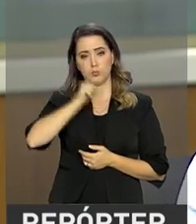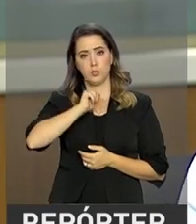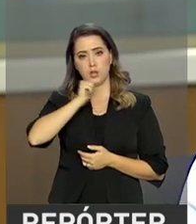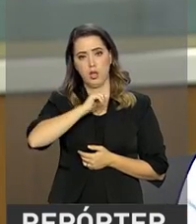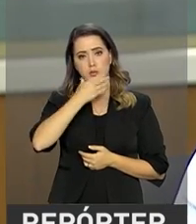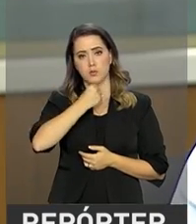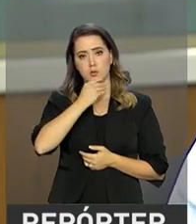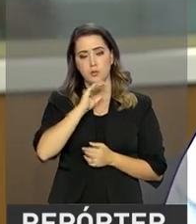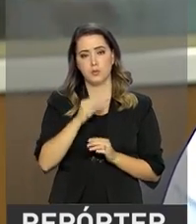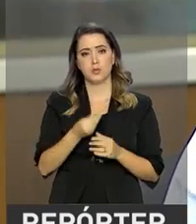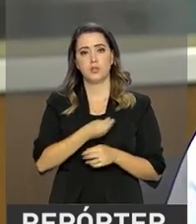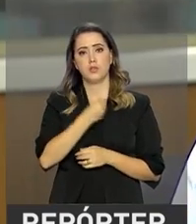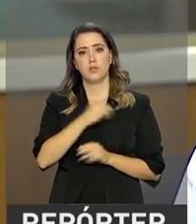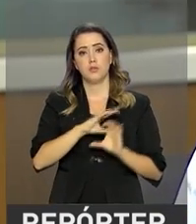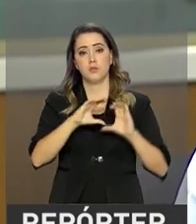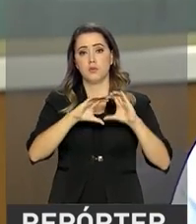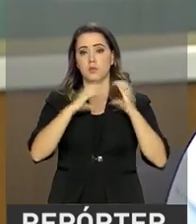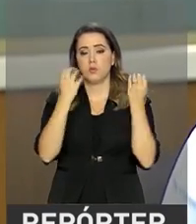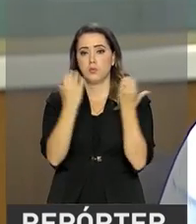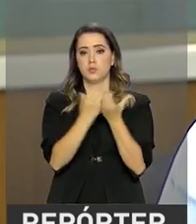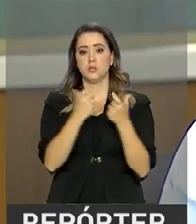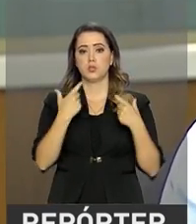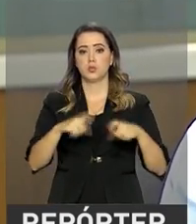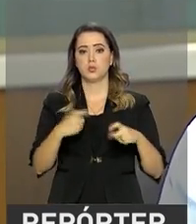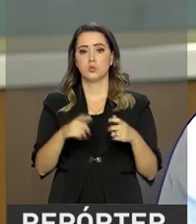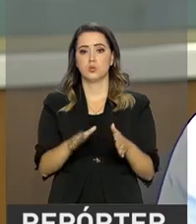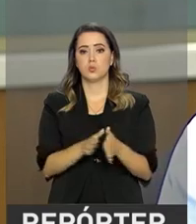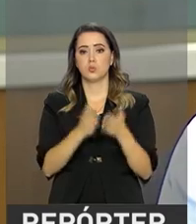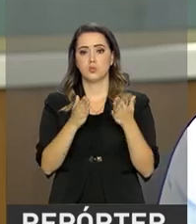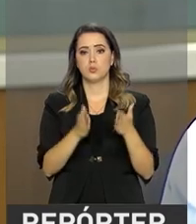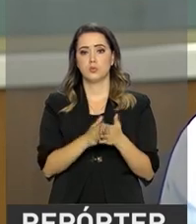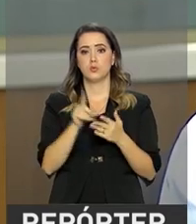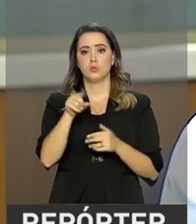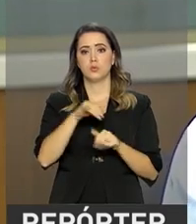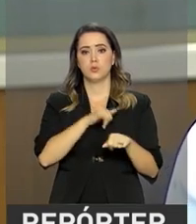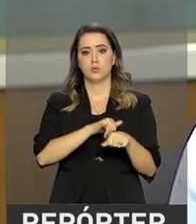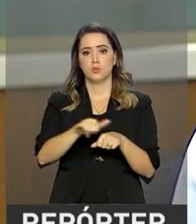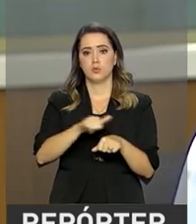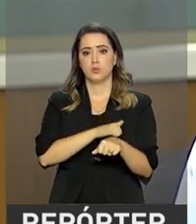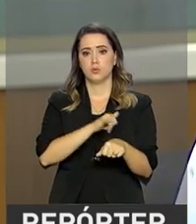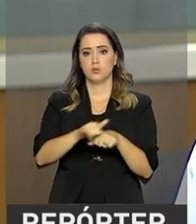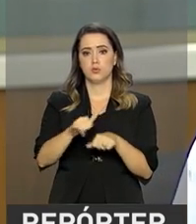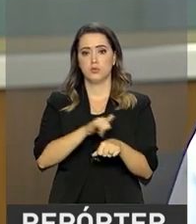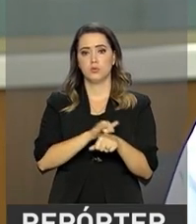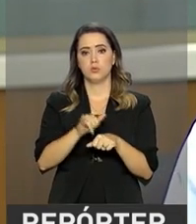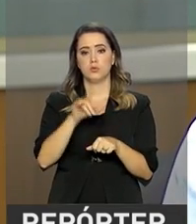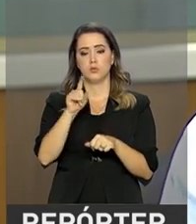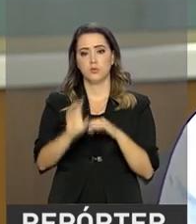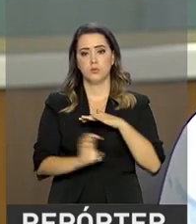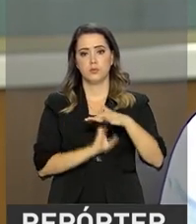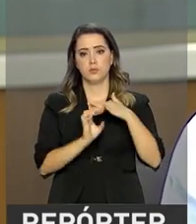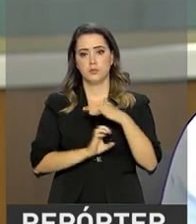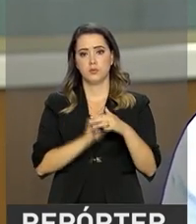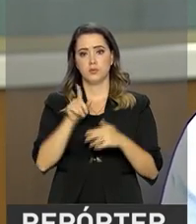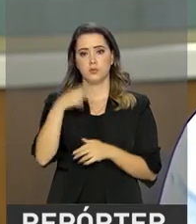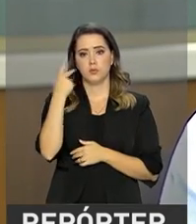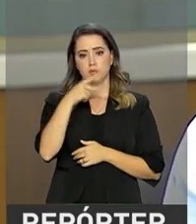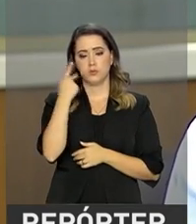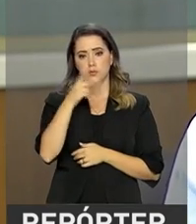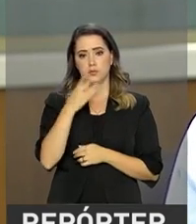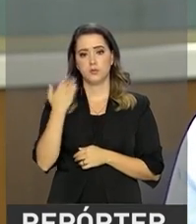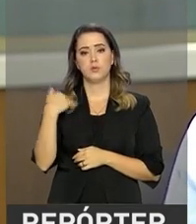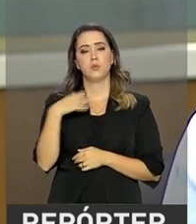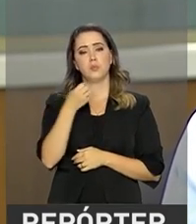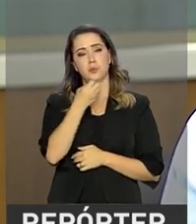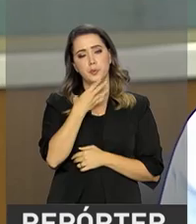comunidades em áreas vulneráveis nós achamos que a estratégia do empreendedorismo é uma política muito